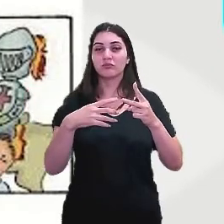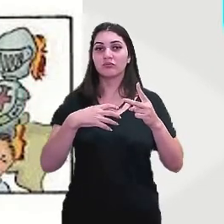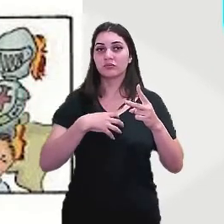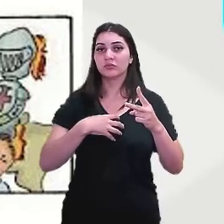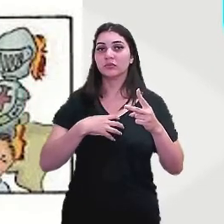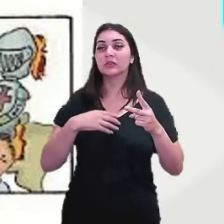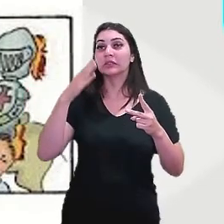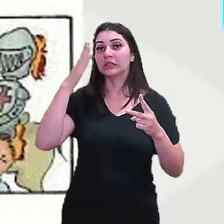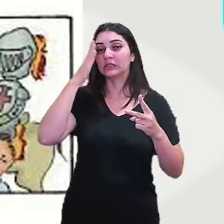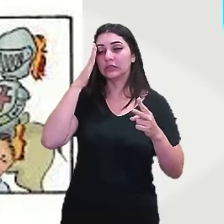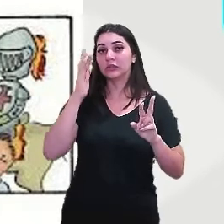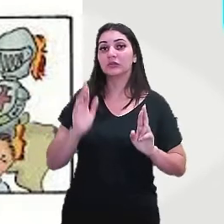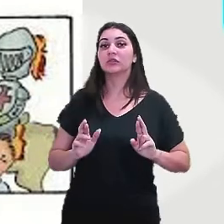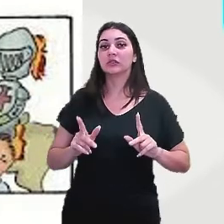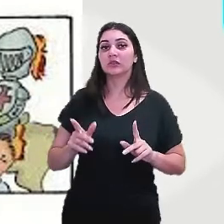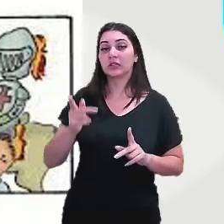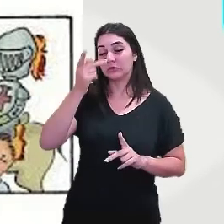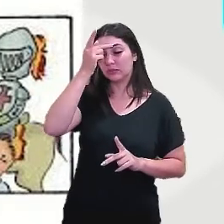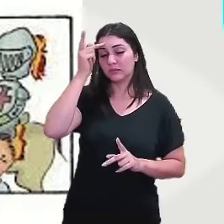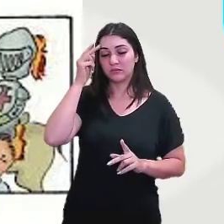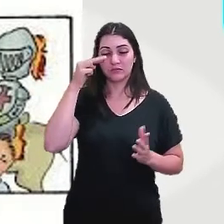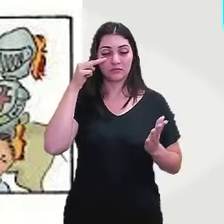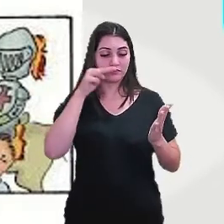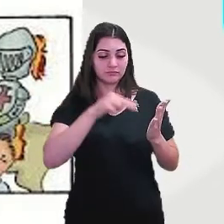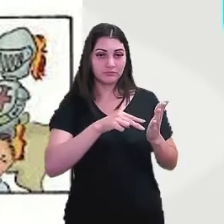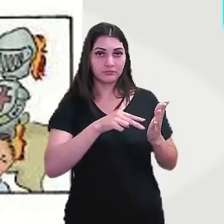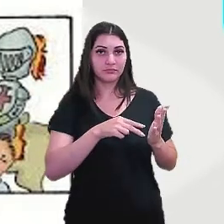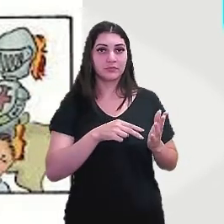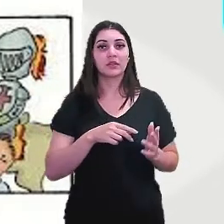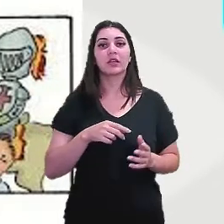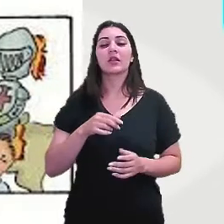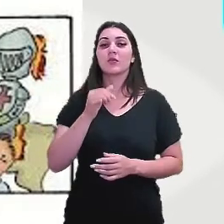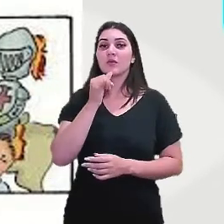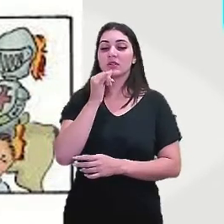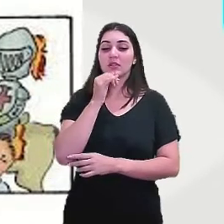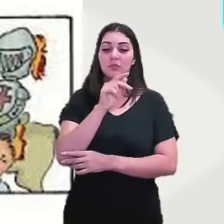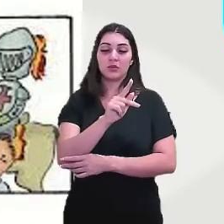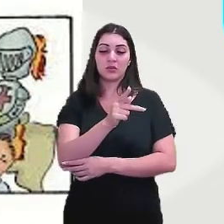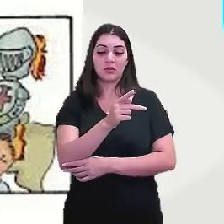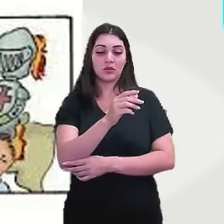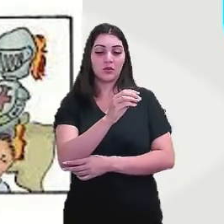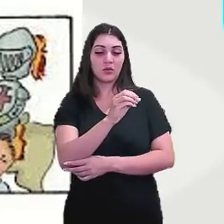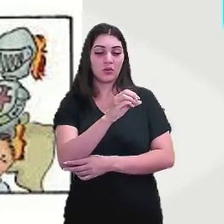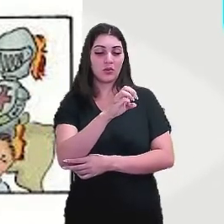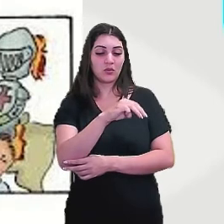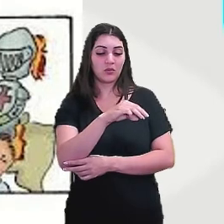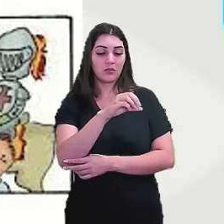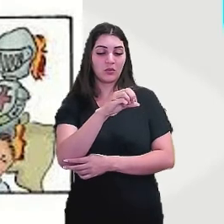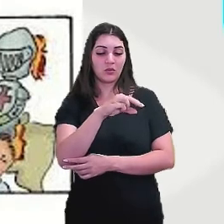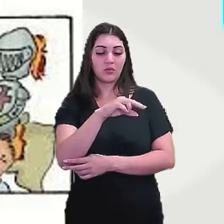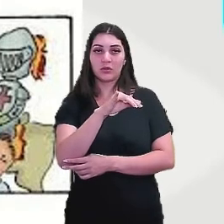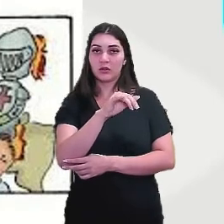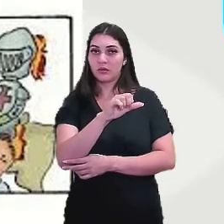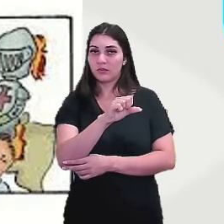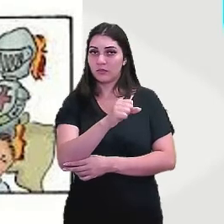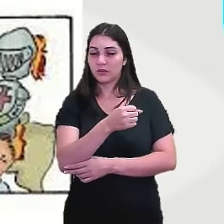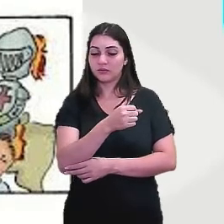vender. Então, aí eles têm dois sentidos. Ou é ver ou é vender. Nesse caso, ele quis colocar que ele